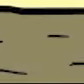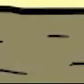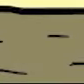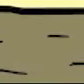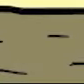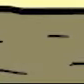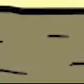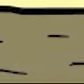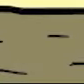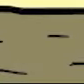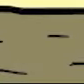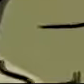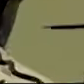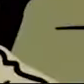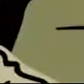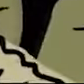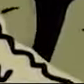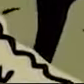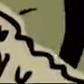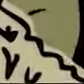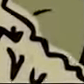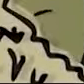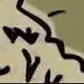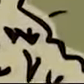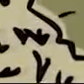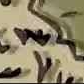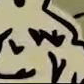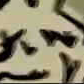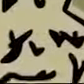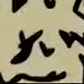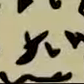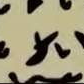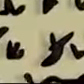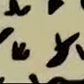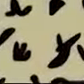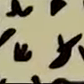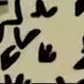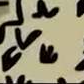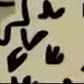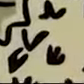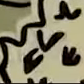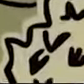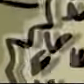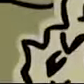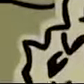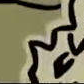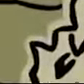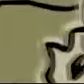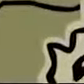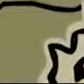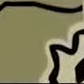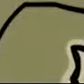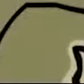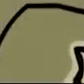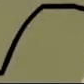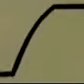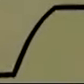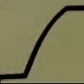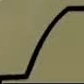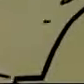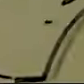mata onde caçar começou. Das 6 até 1 hora, fora apito de caipora, nem um cibito